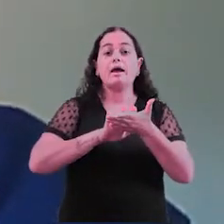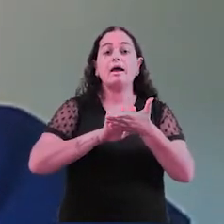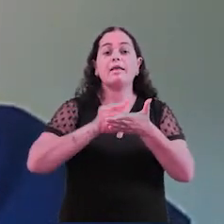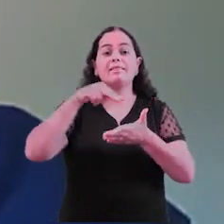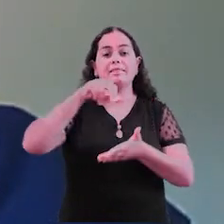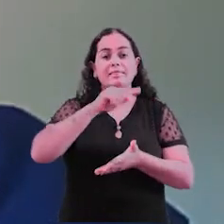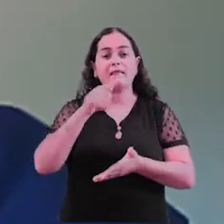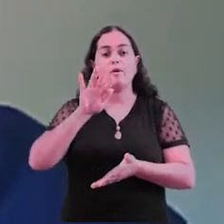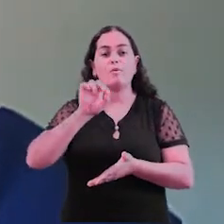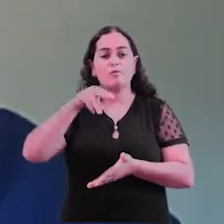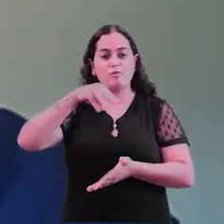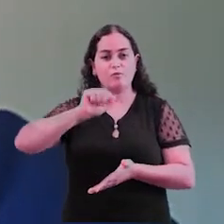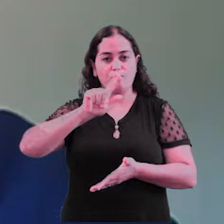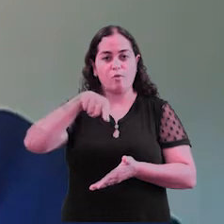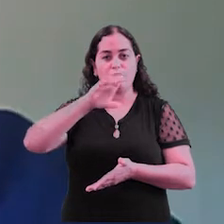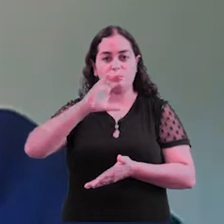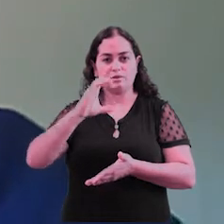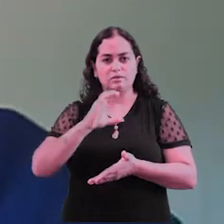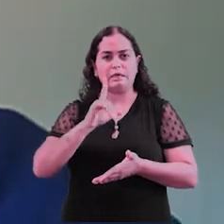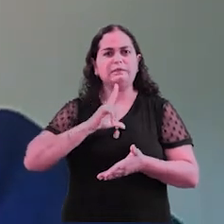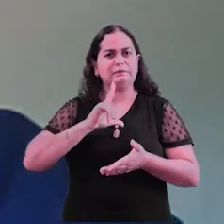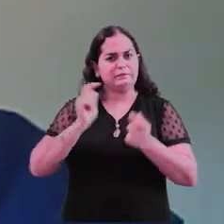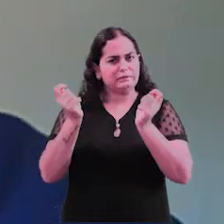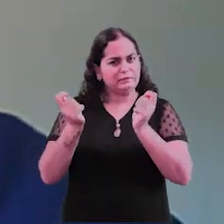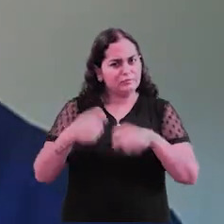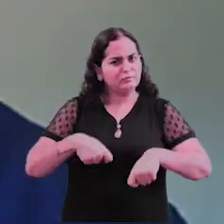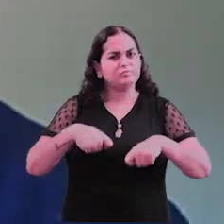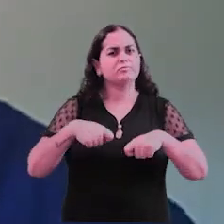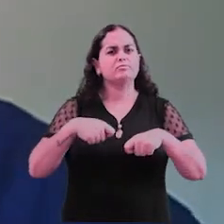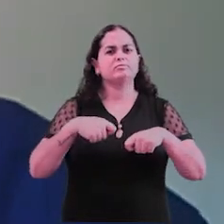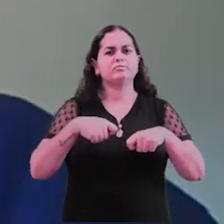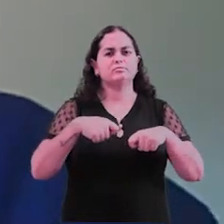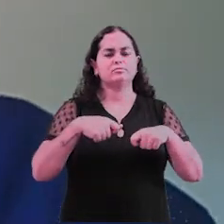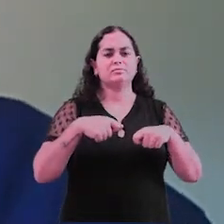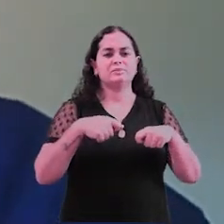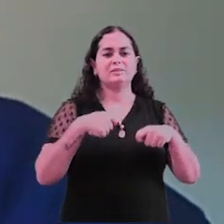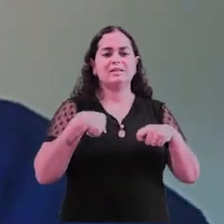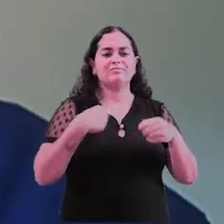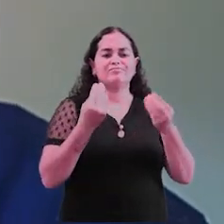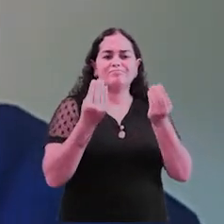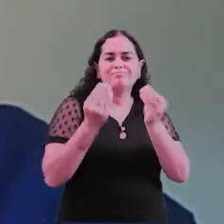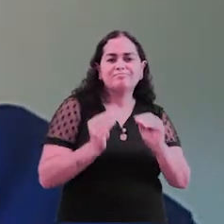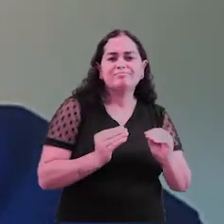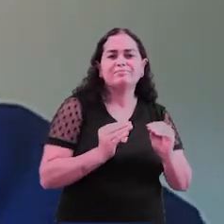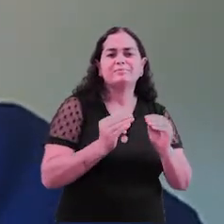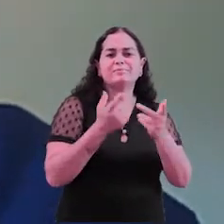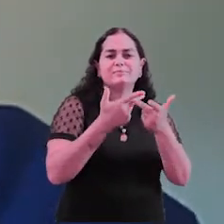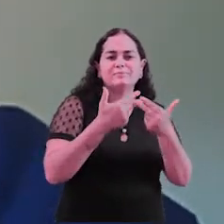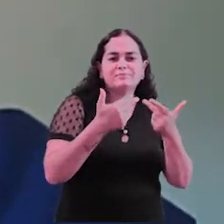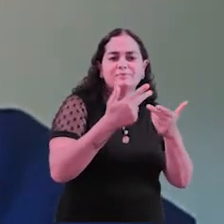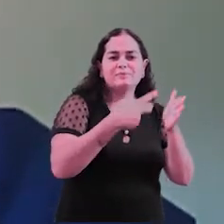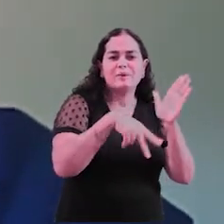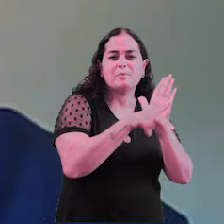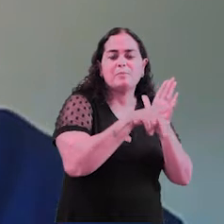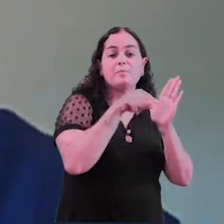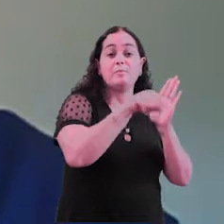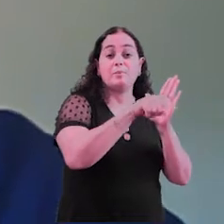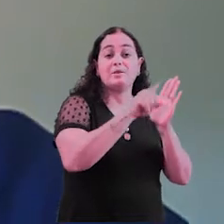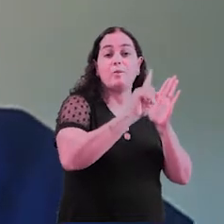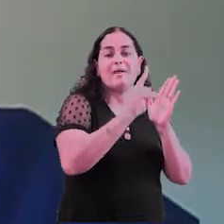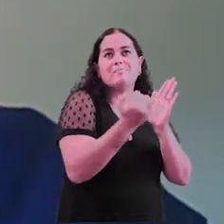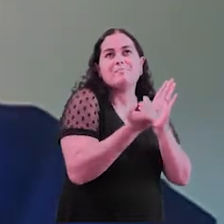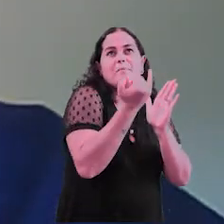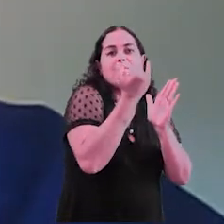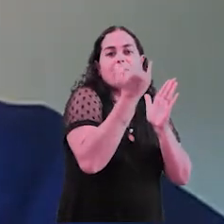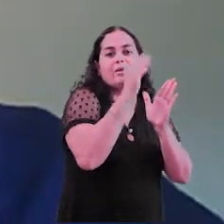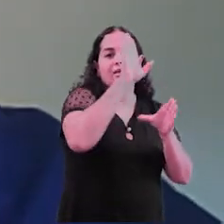formais de ciência, em geral, tem um potencial, por vezes, pouco colocado em relevo na consolidação de ações de